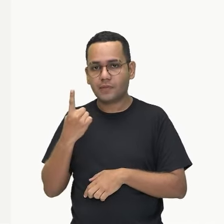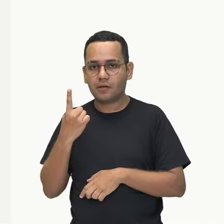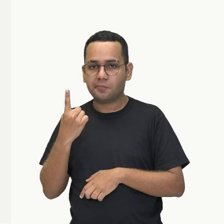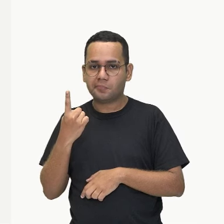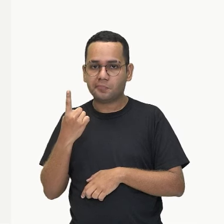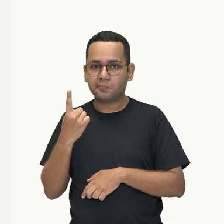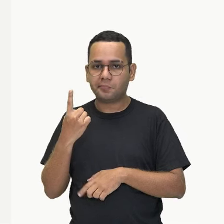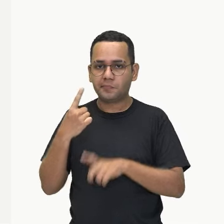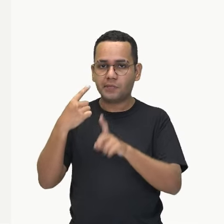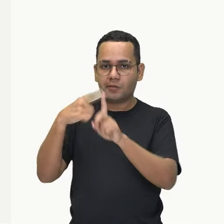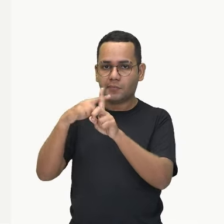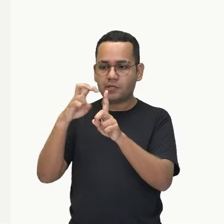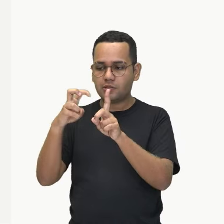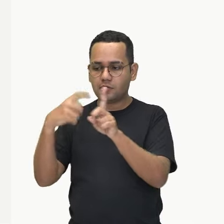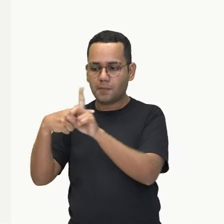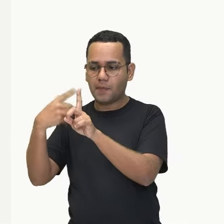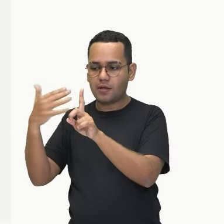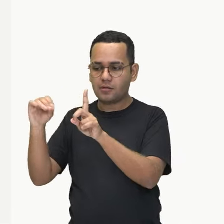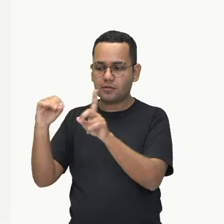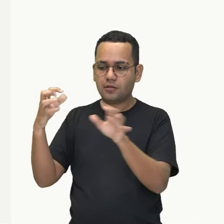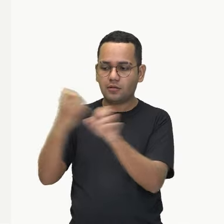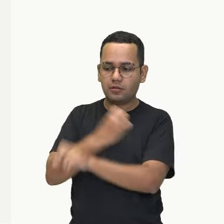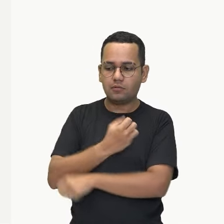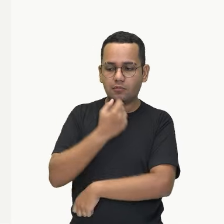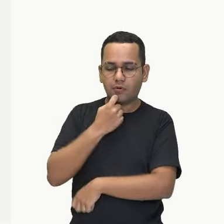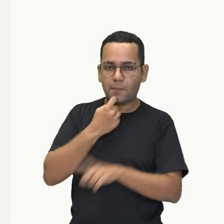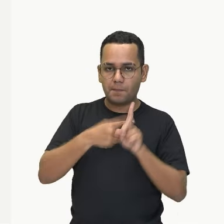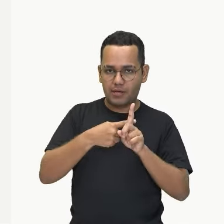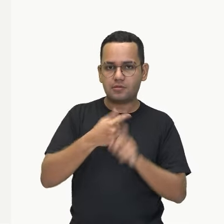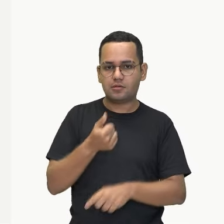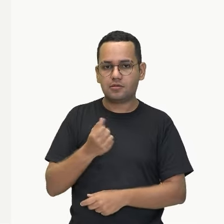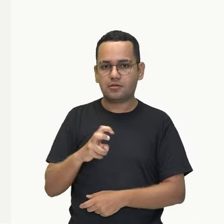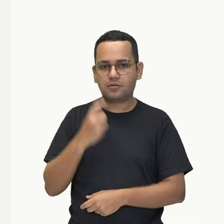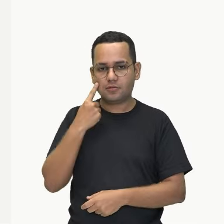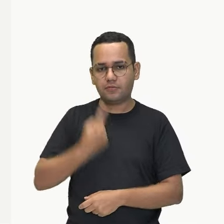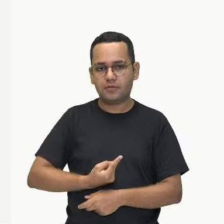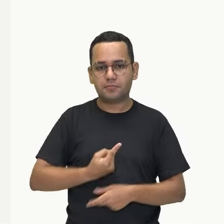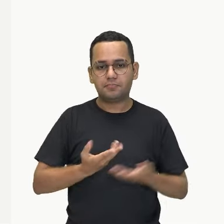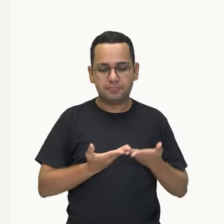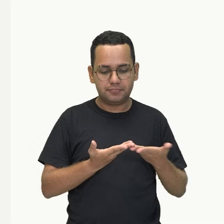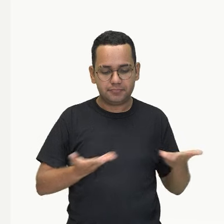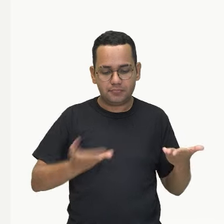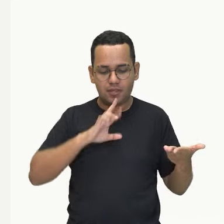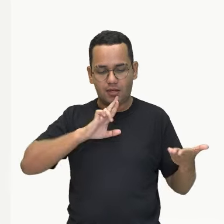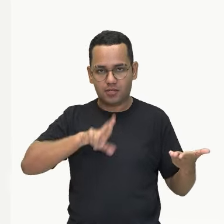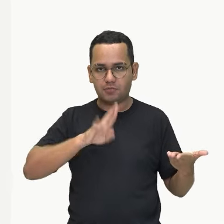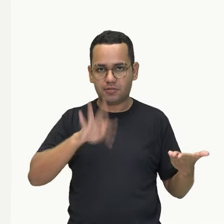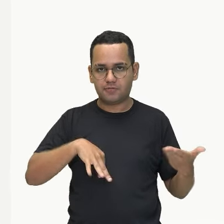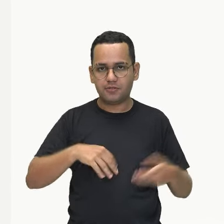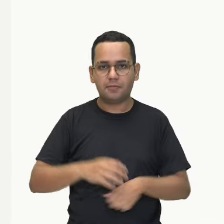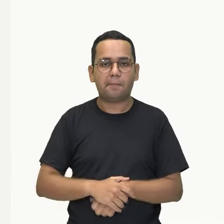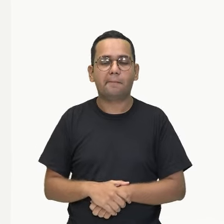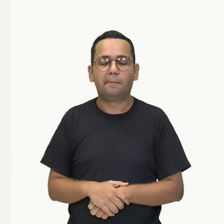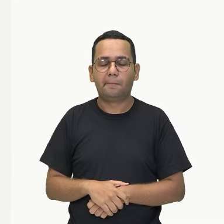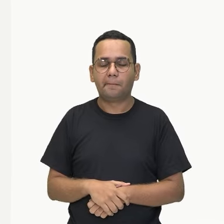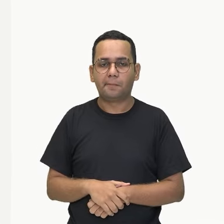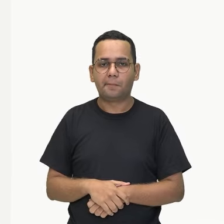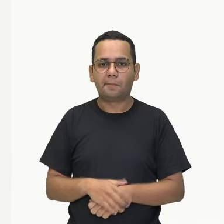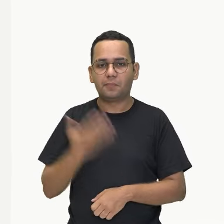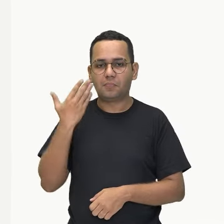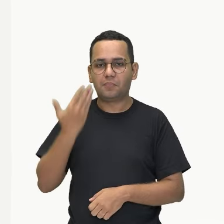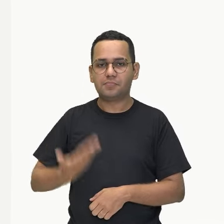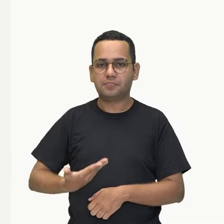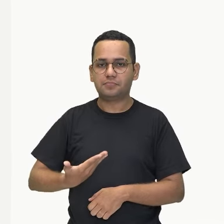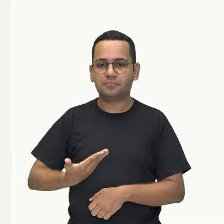é mais 15. Então, aqui está o nosso polinômio final. Menos 2x